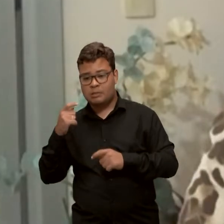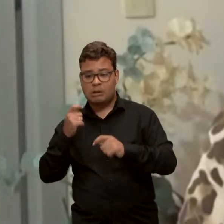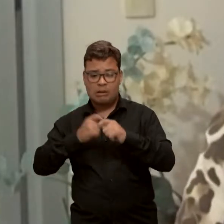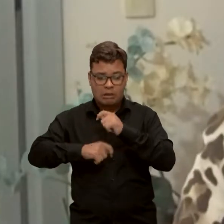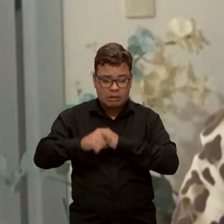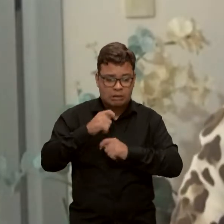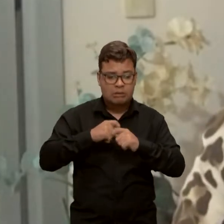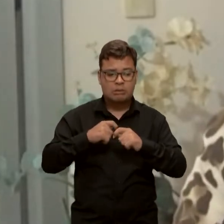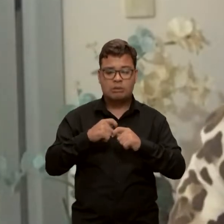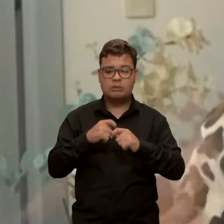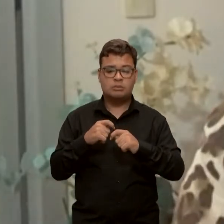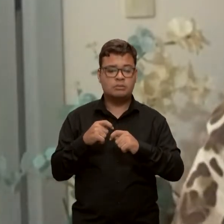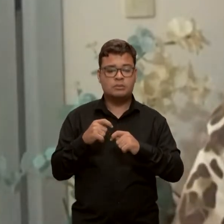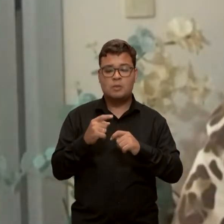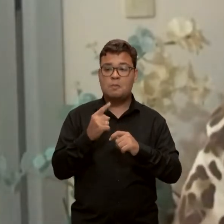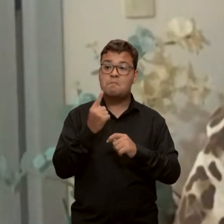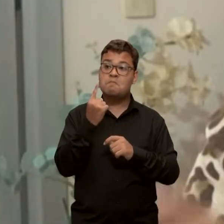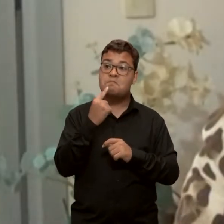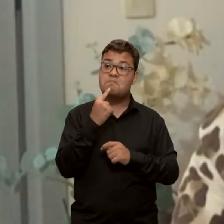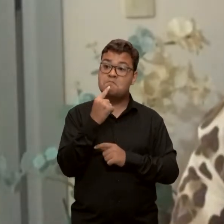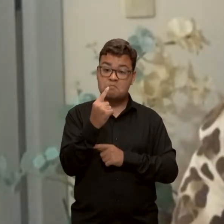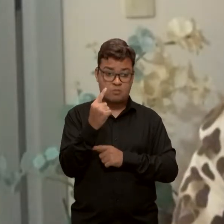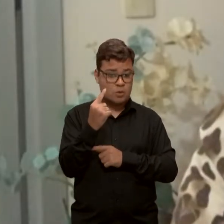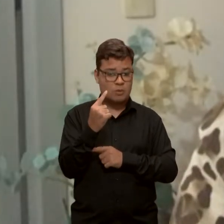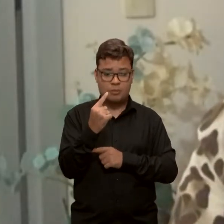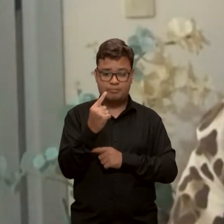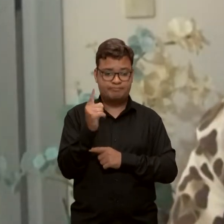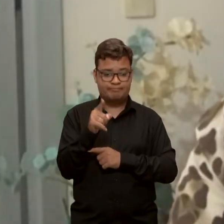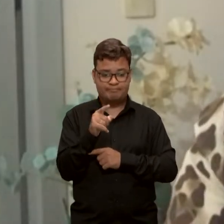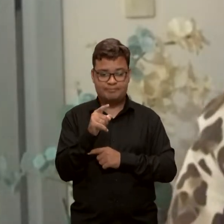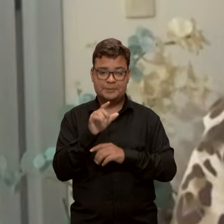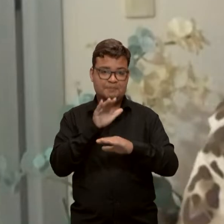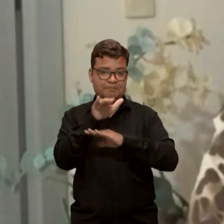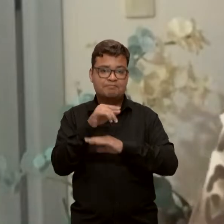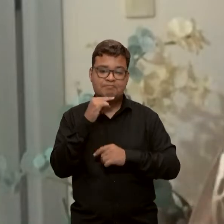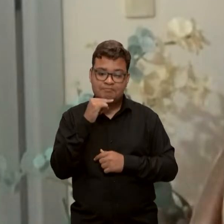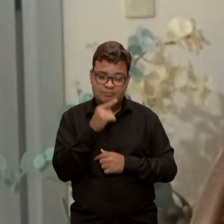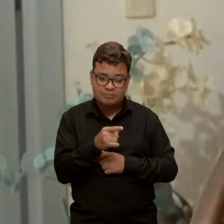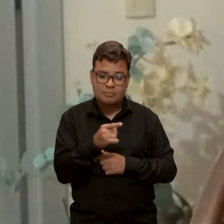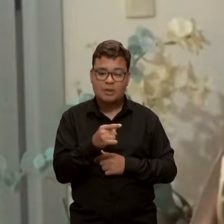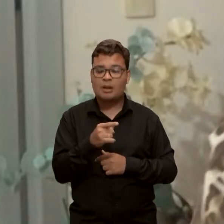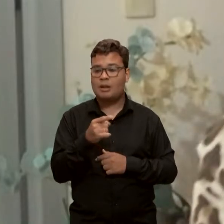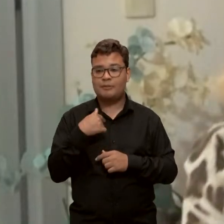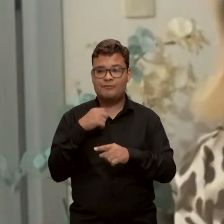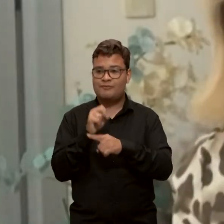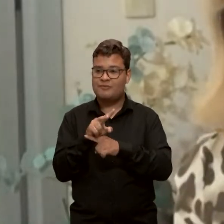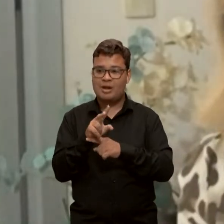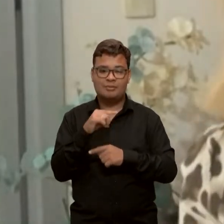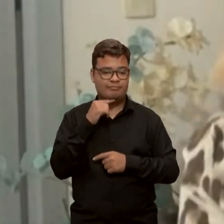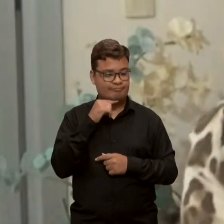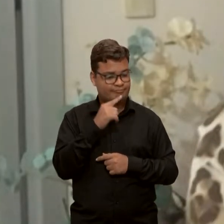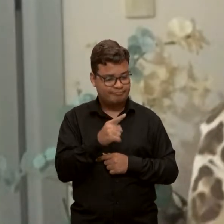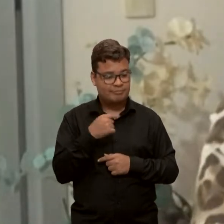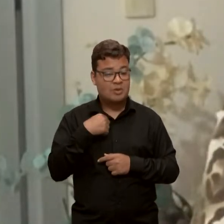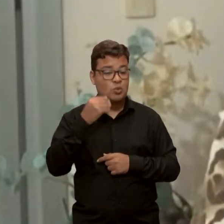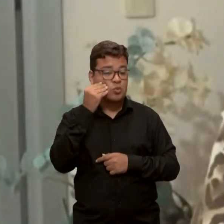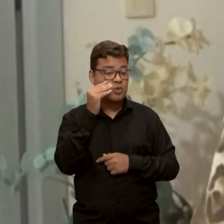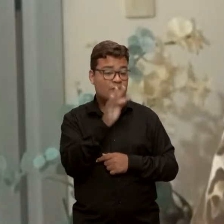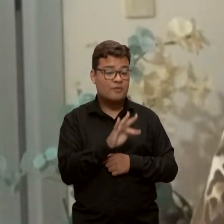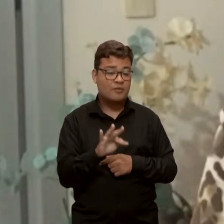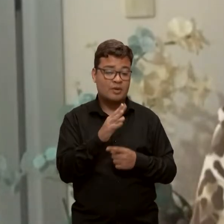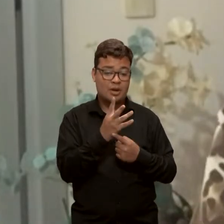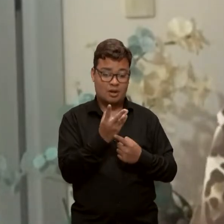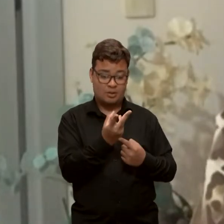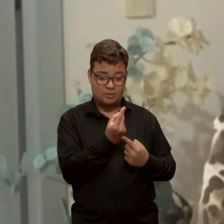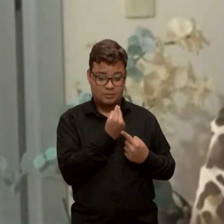podia eliminar o primeiro ano, eu não consegui uma vaga. Daí eu tentei na Faculdade de Artes